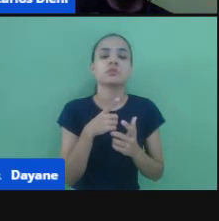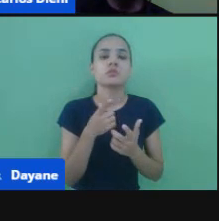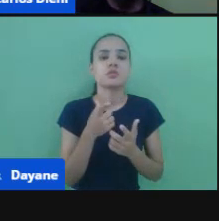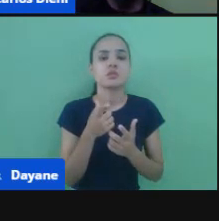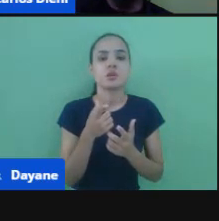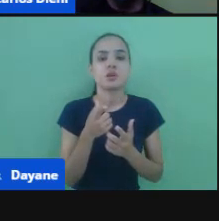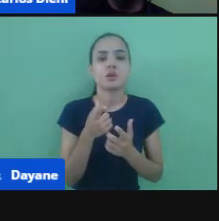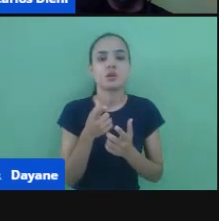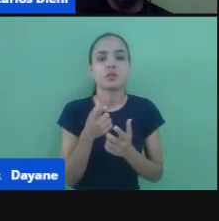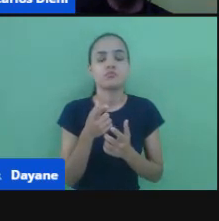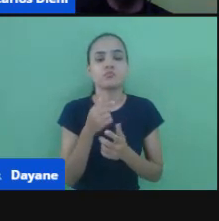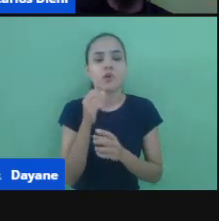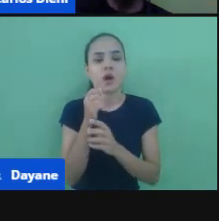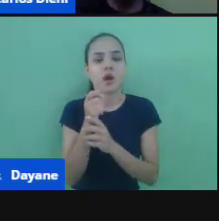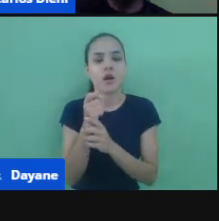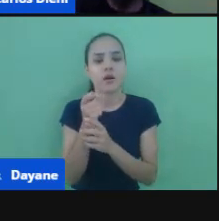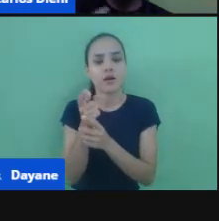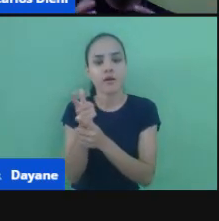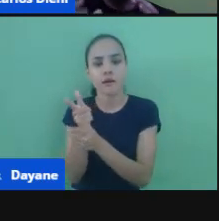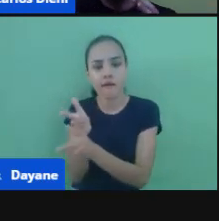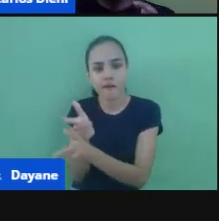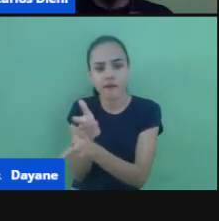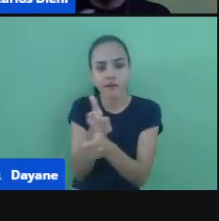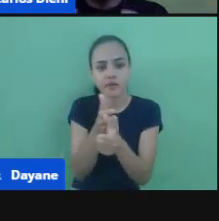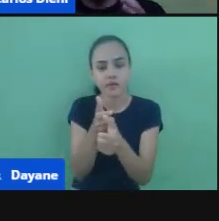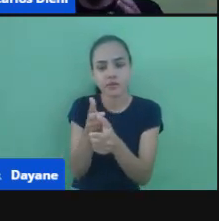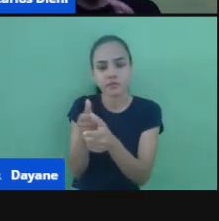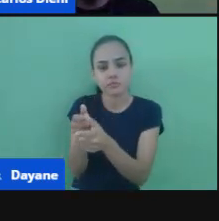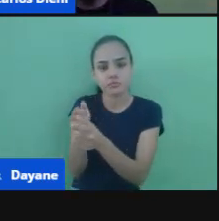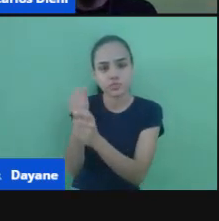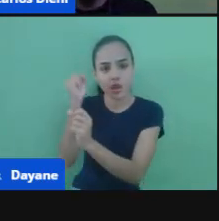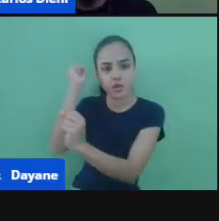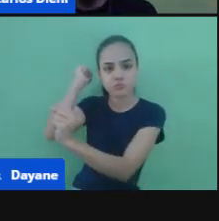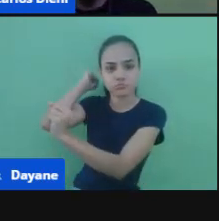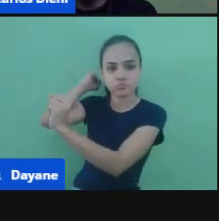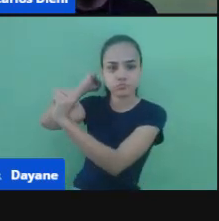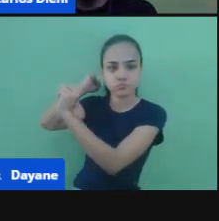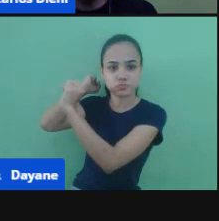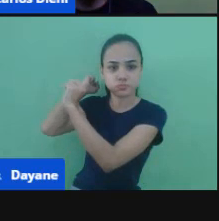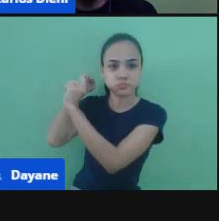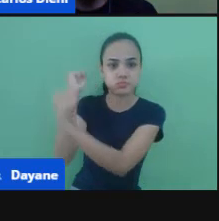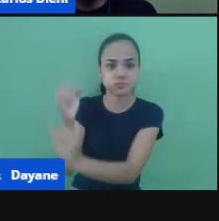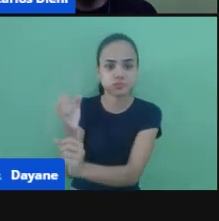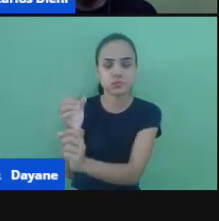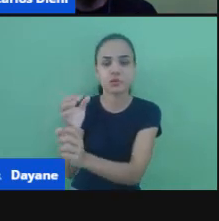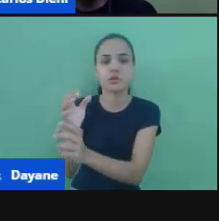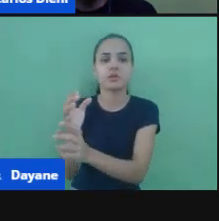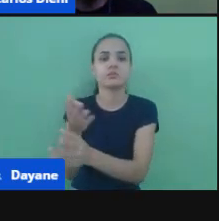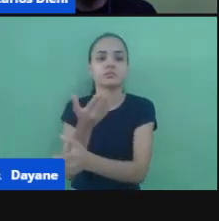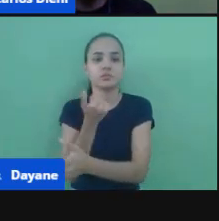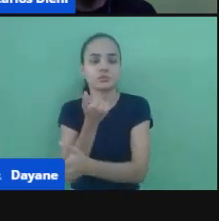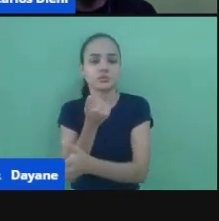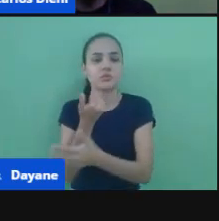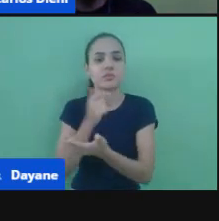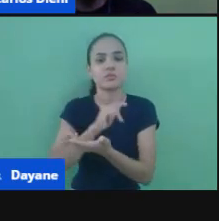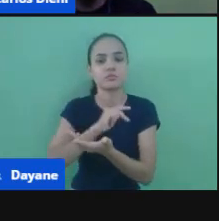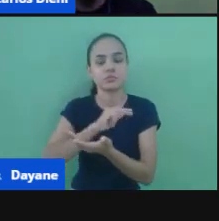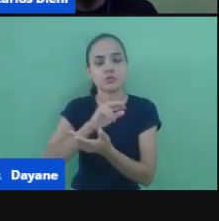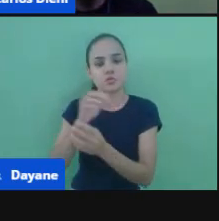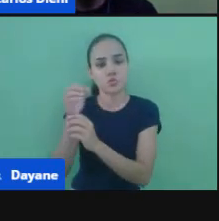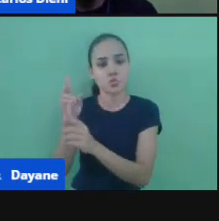Ele criou toda uma narrativa para deixar mais idealizado aquilo lá, aquele documentário